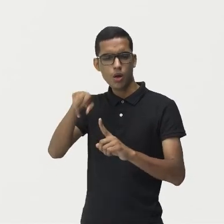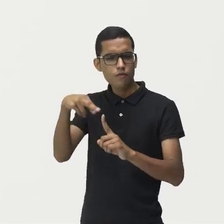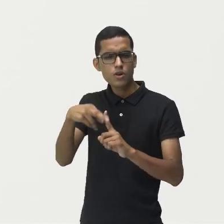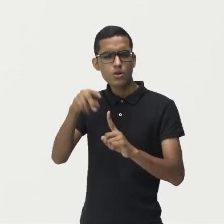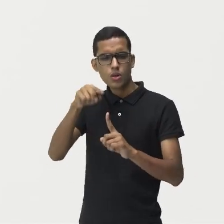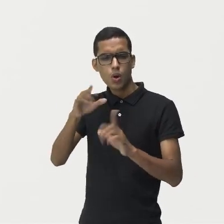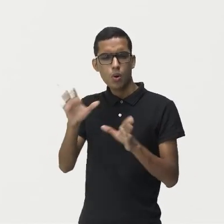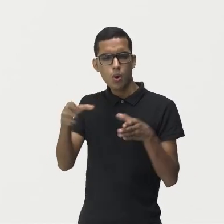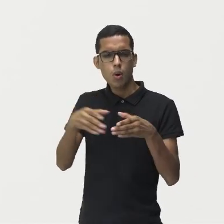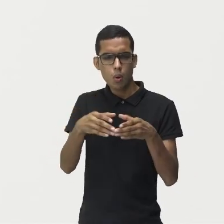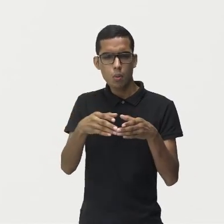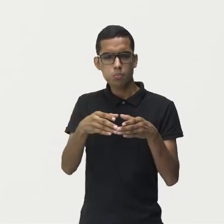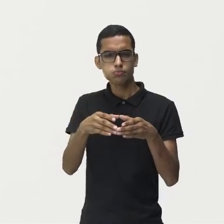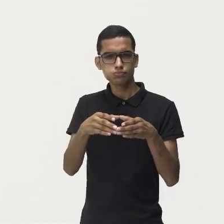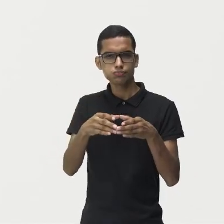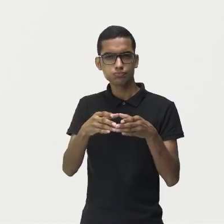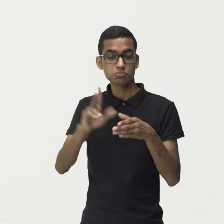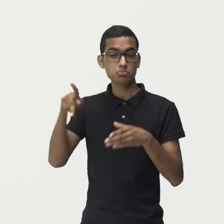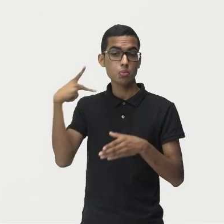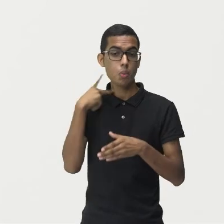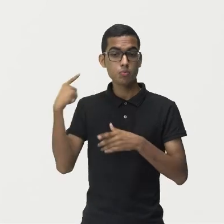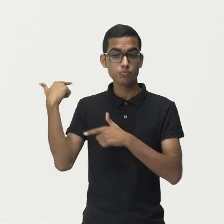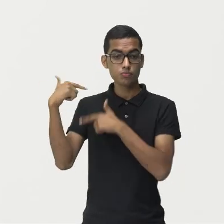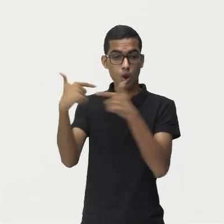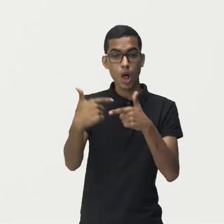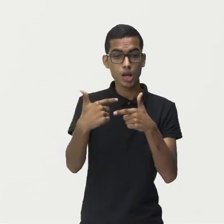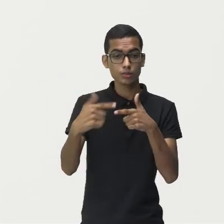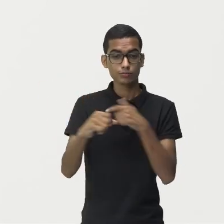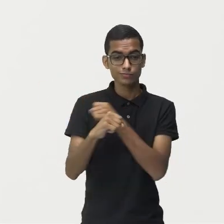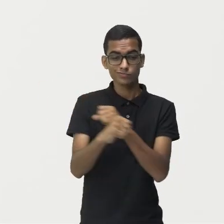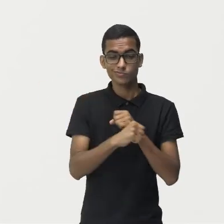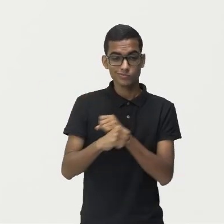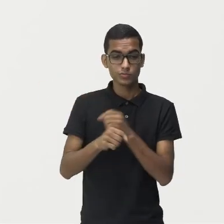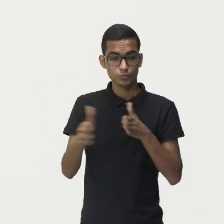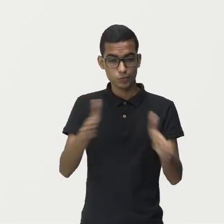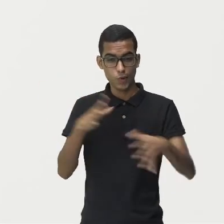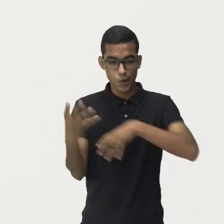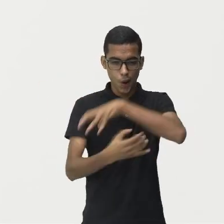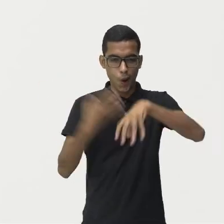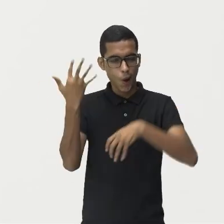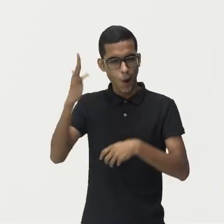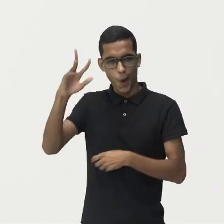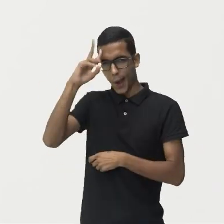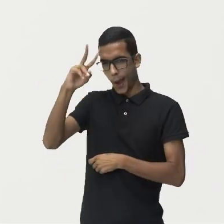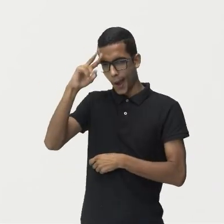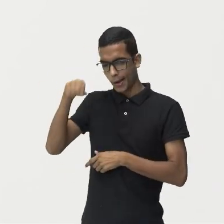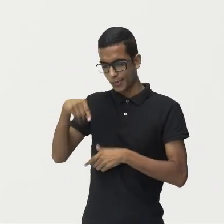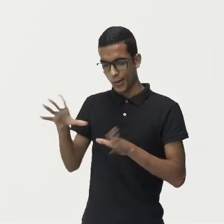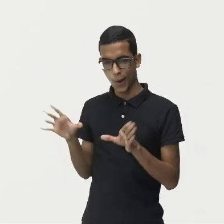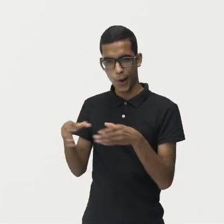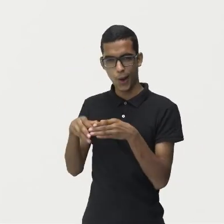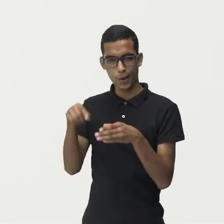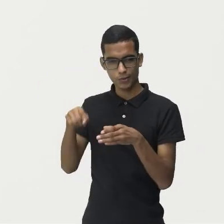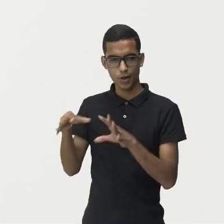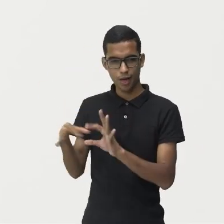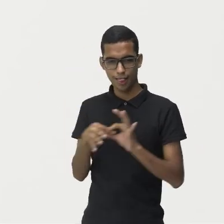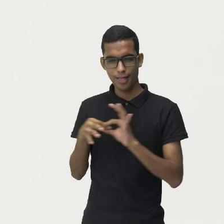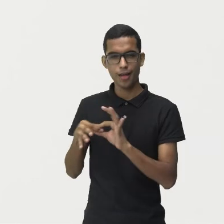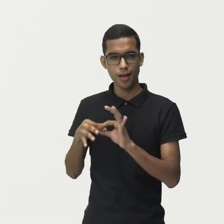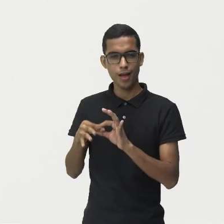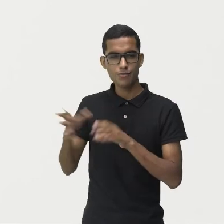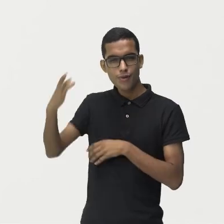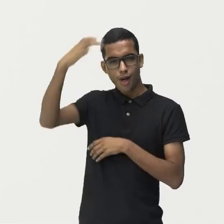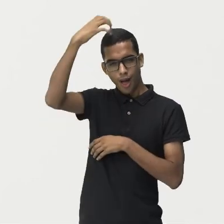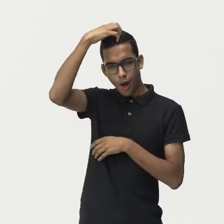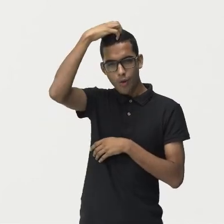político mais conservador durante a Revolução Francesa. Lembram que os gerondinos estavam ali ligados à